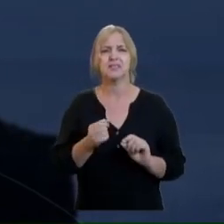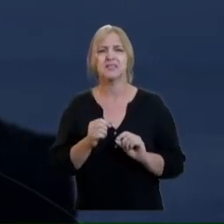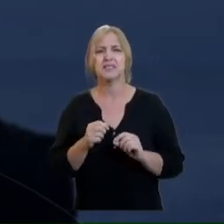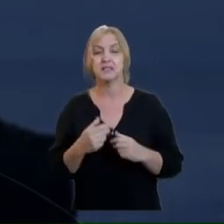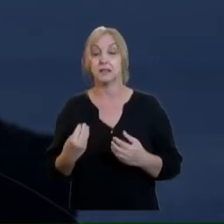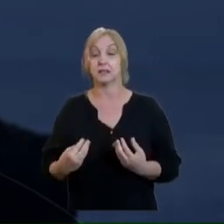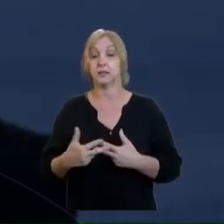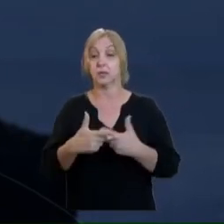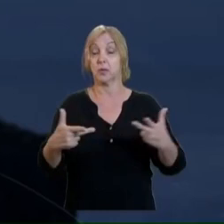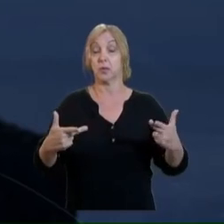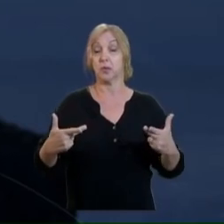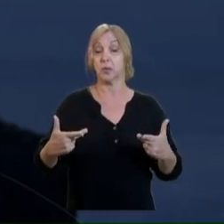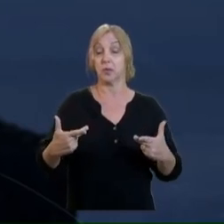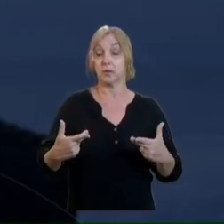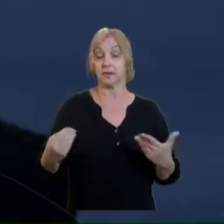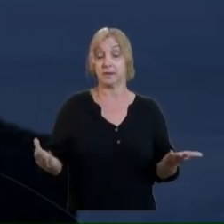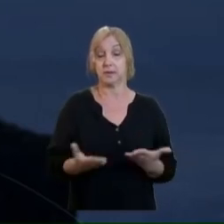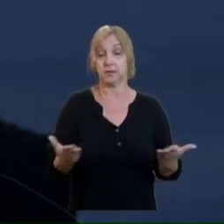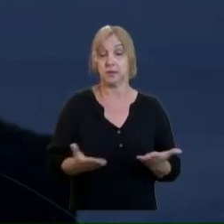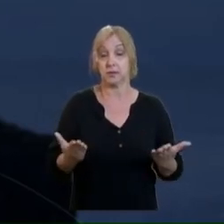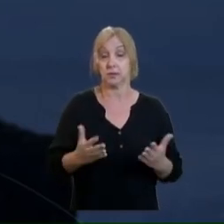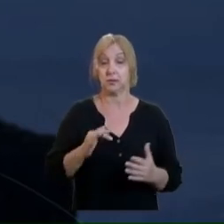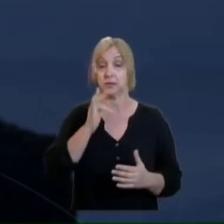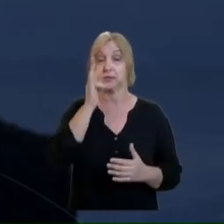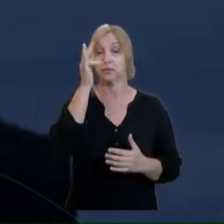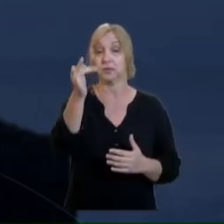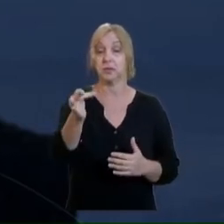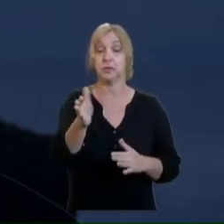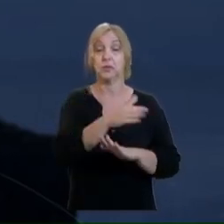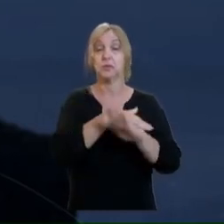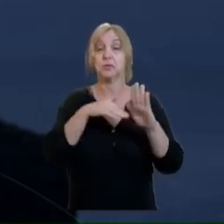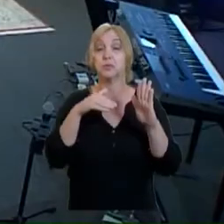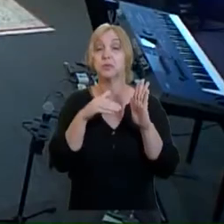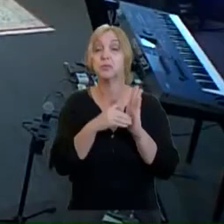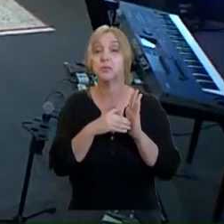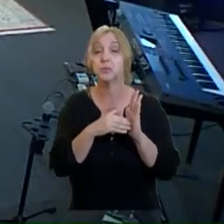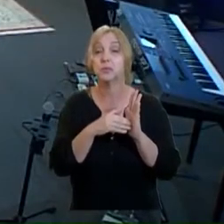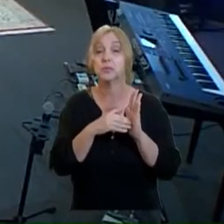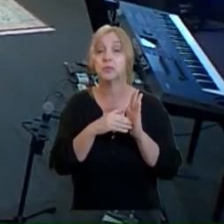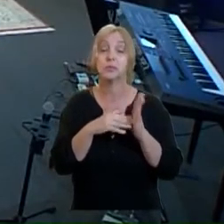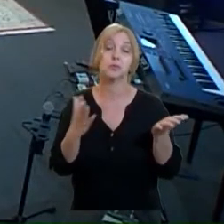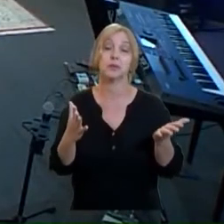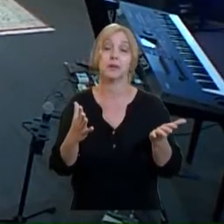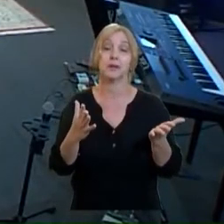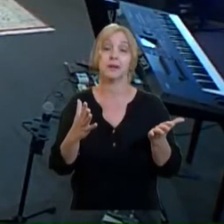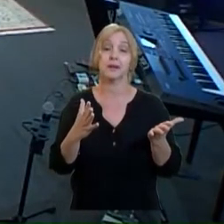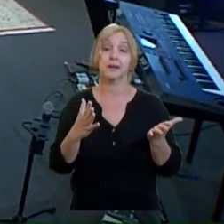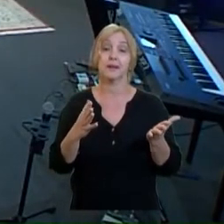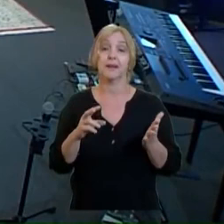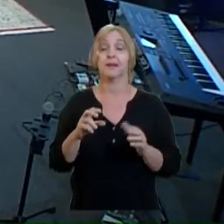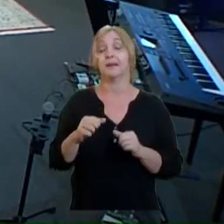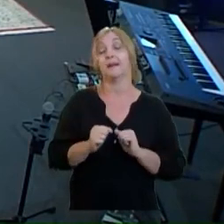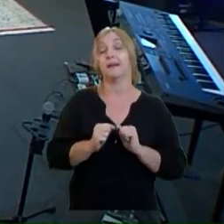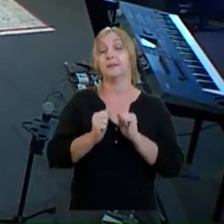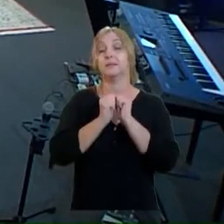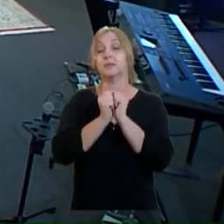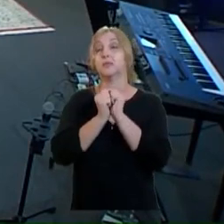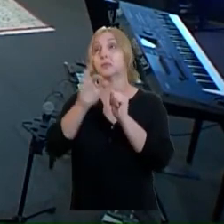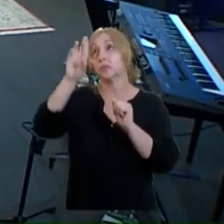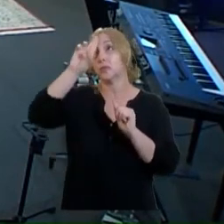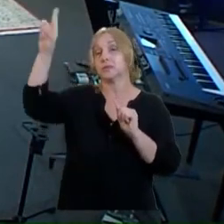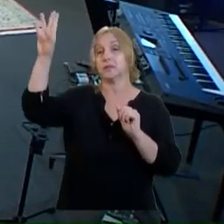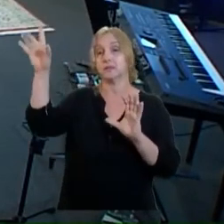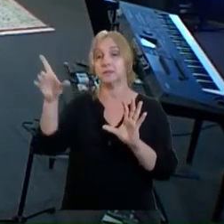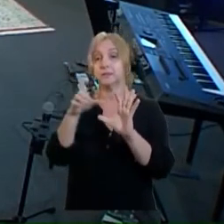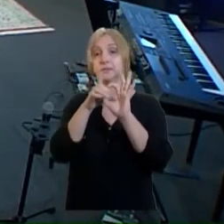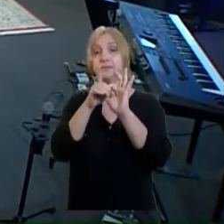coisas presentes, sejam as futuras, tudo é vós. E vós de Cristo e Cristo